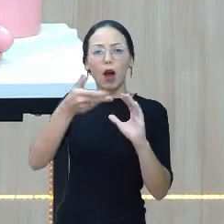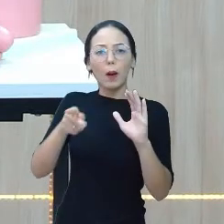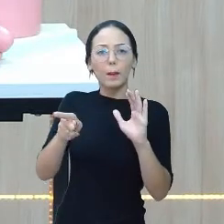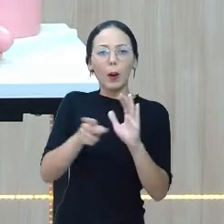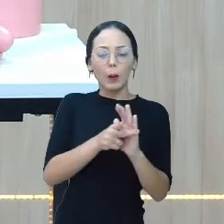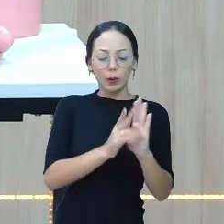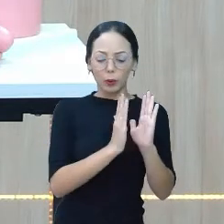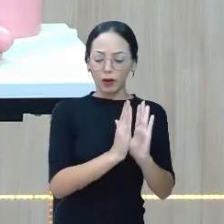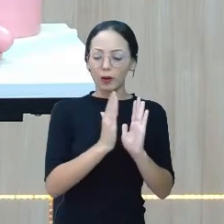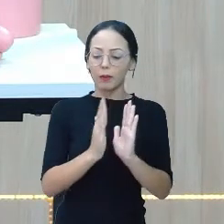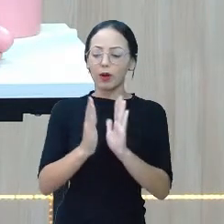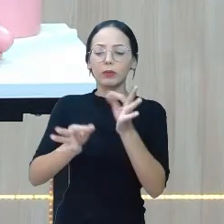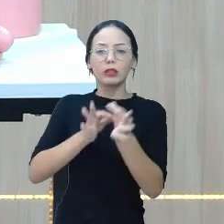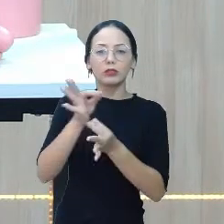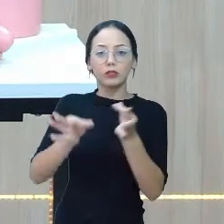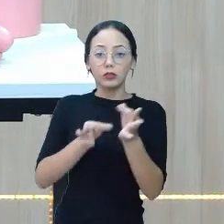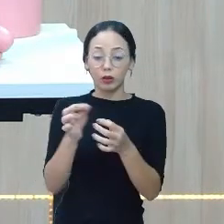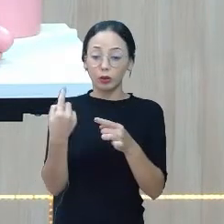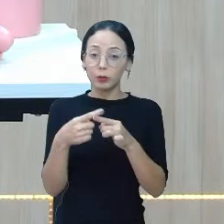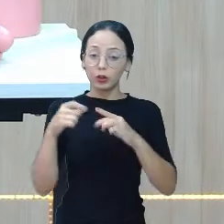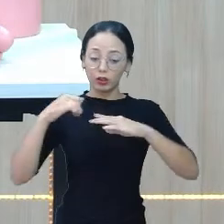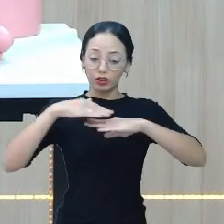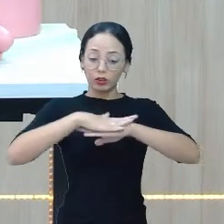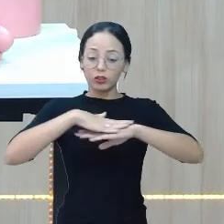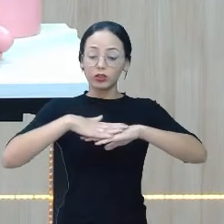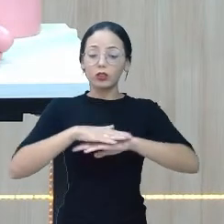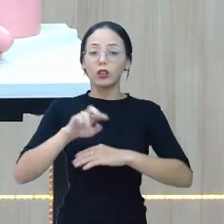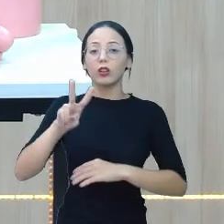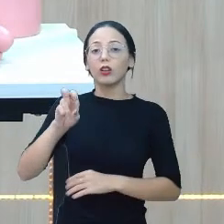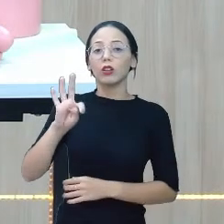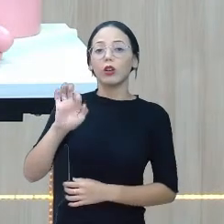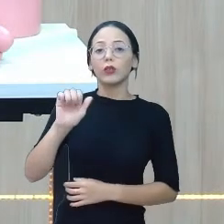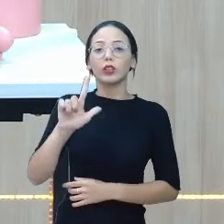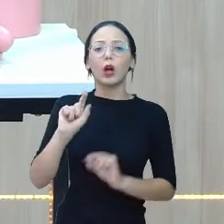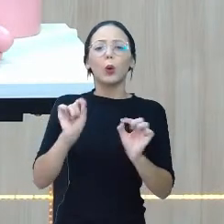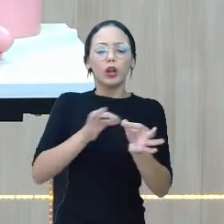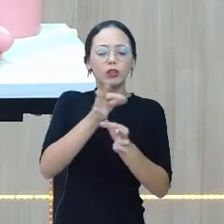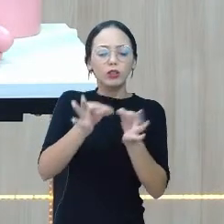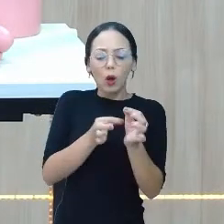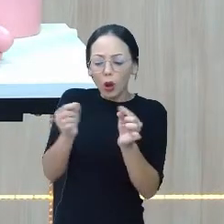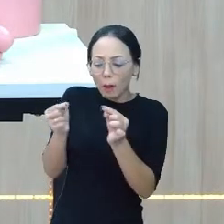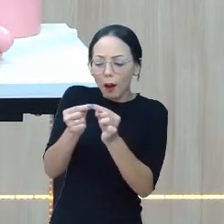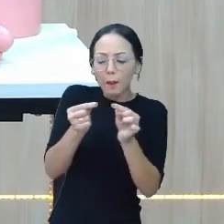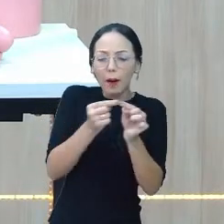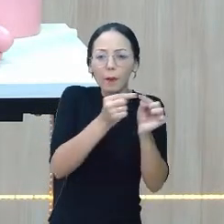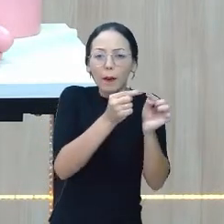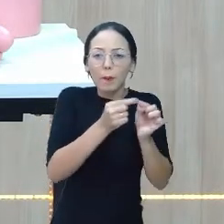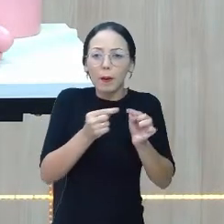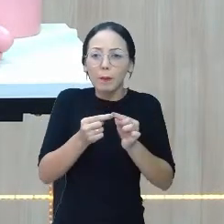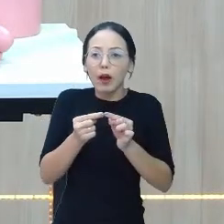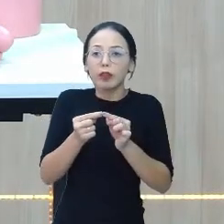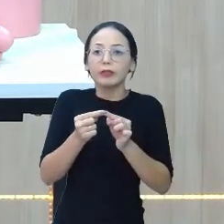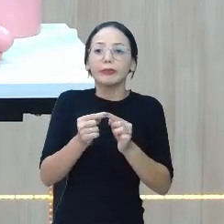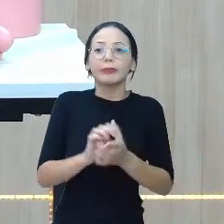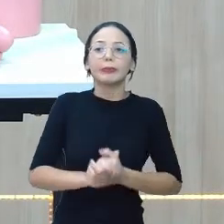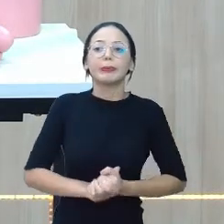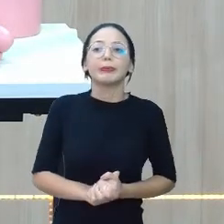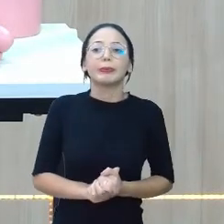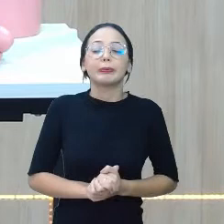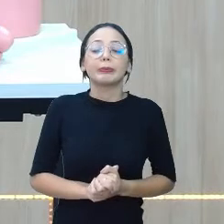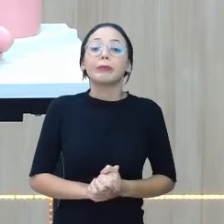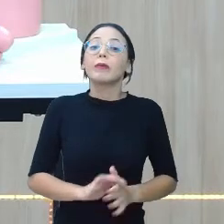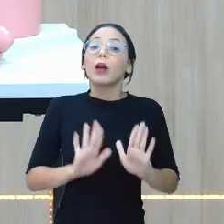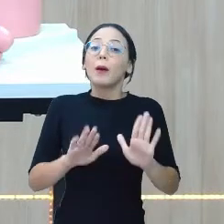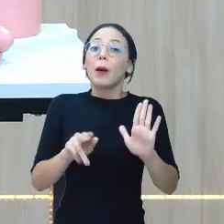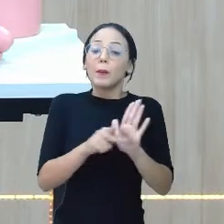células, já que o tecido vegetal, uma célula está coladinha na outra. No caso da